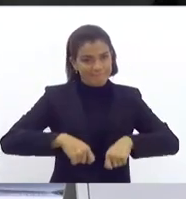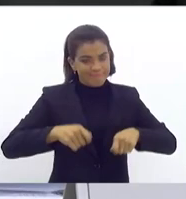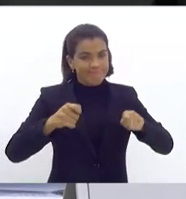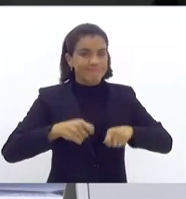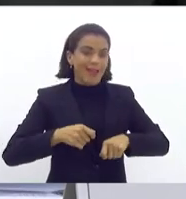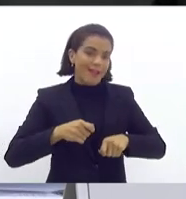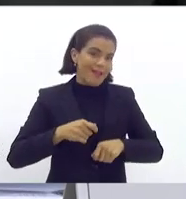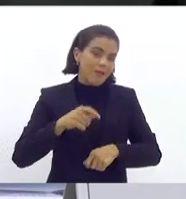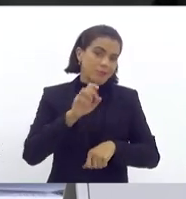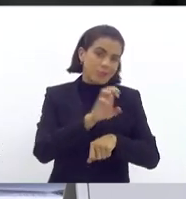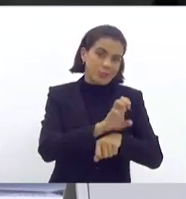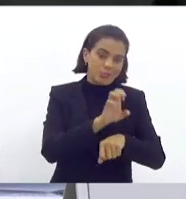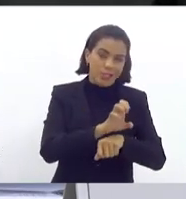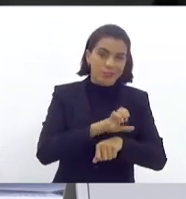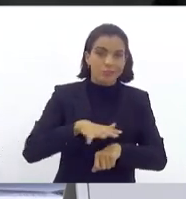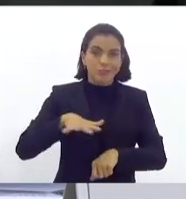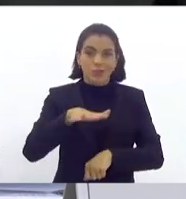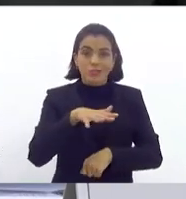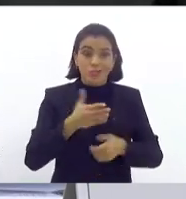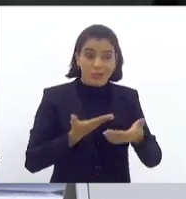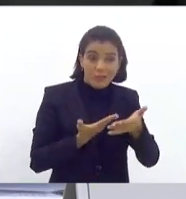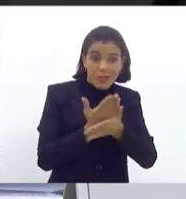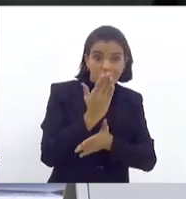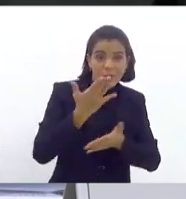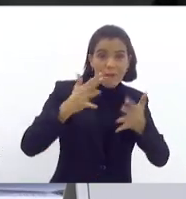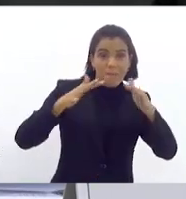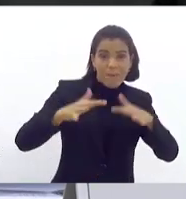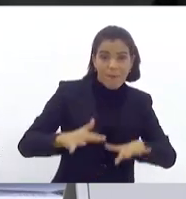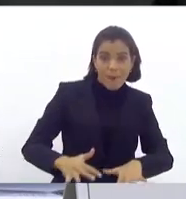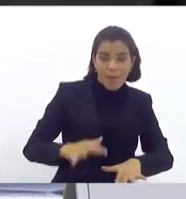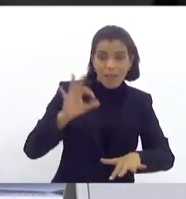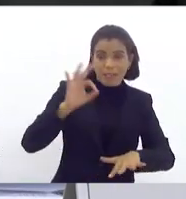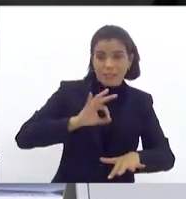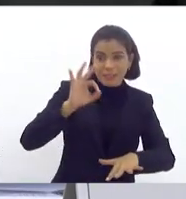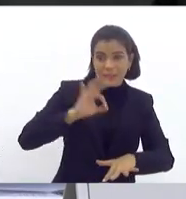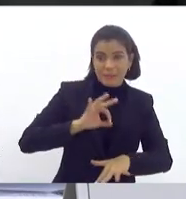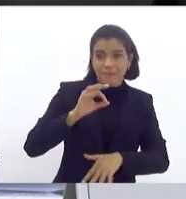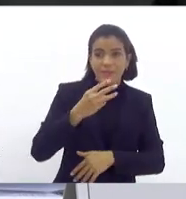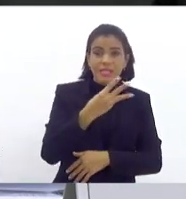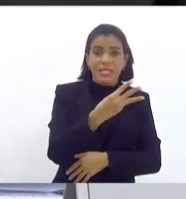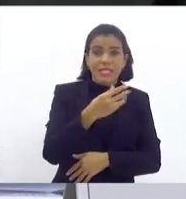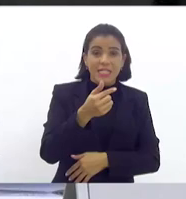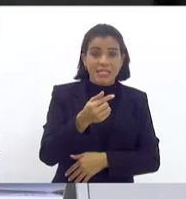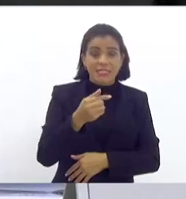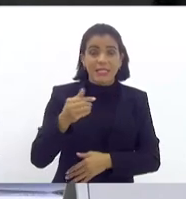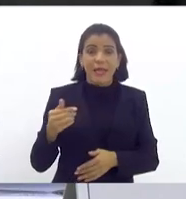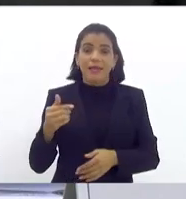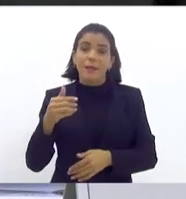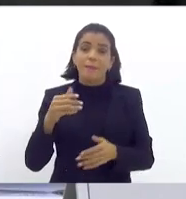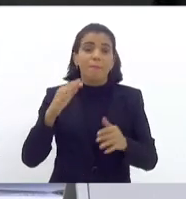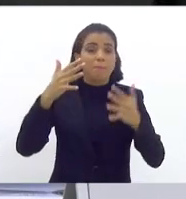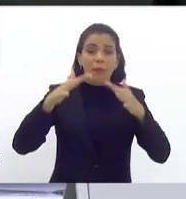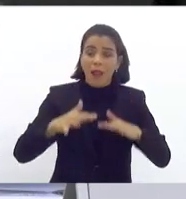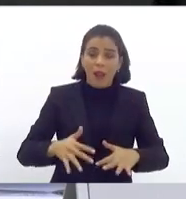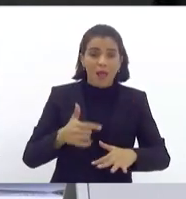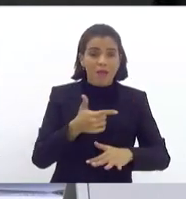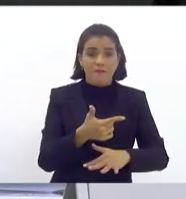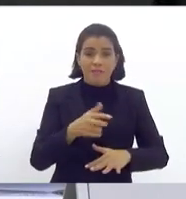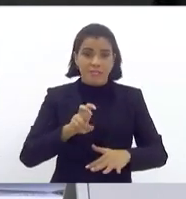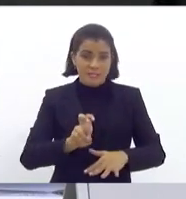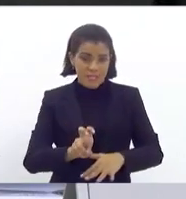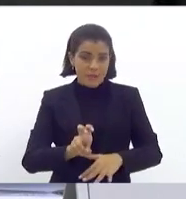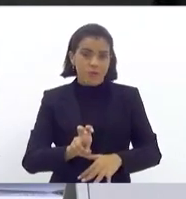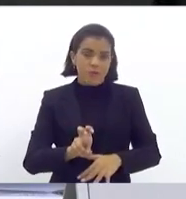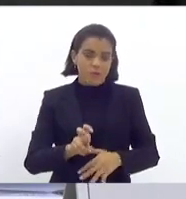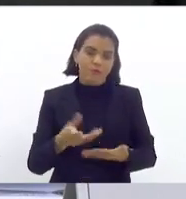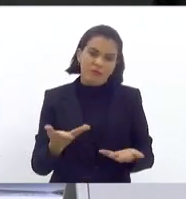do Estado em caso de aprovação da redução dessa alíquota de 37 para 25. Então, assim, nos